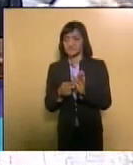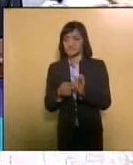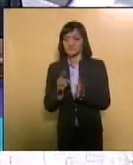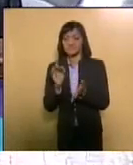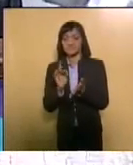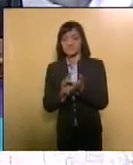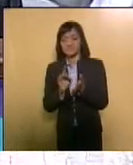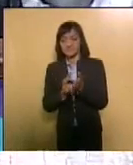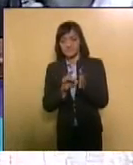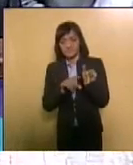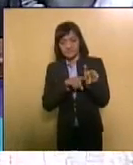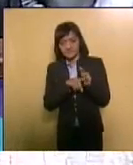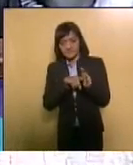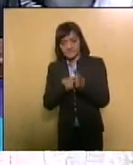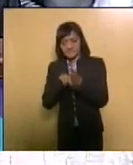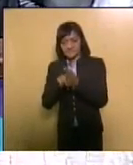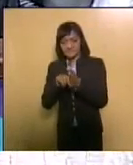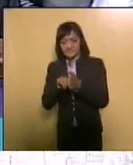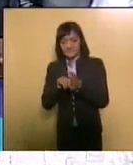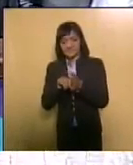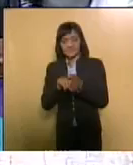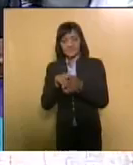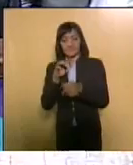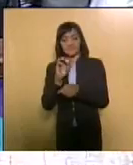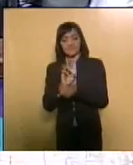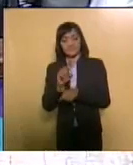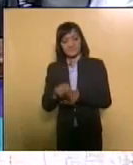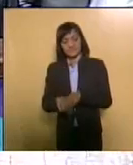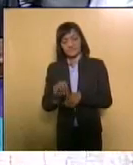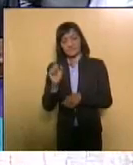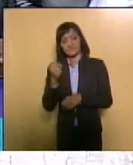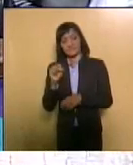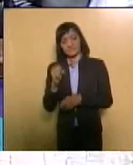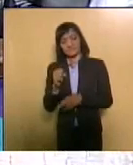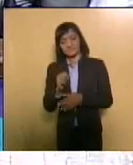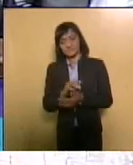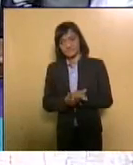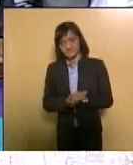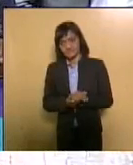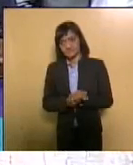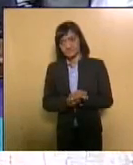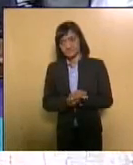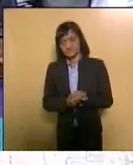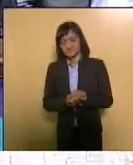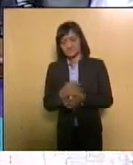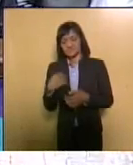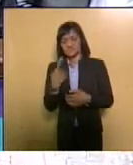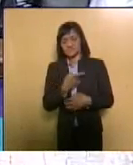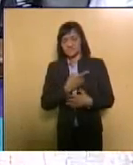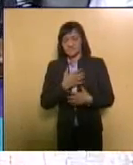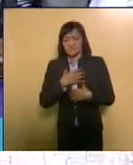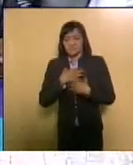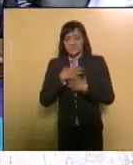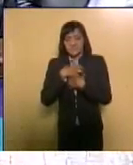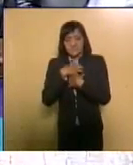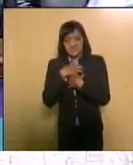dessas pesquisas dentro do Estado deg que nos entristece